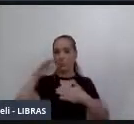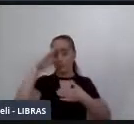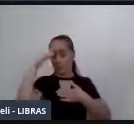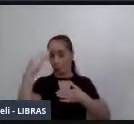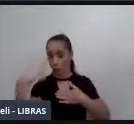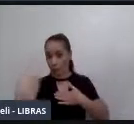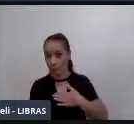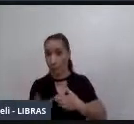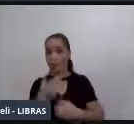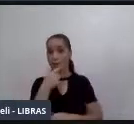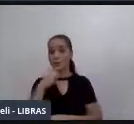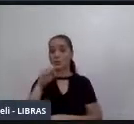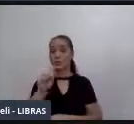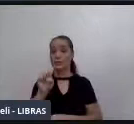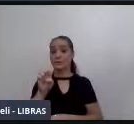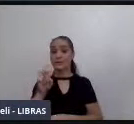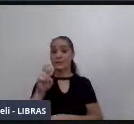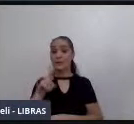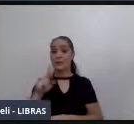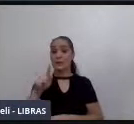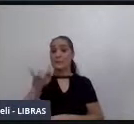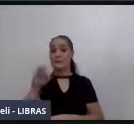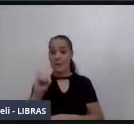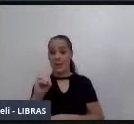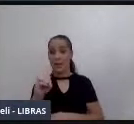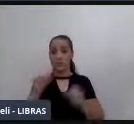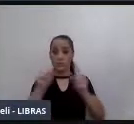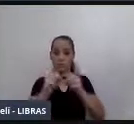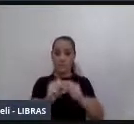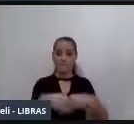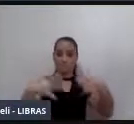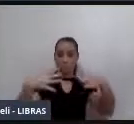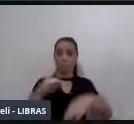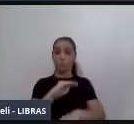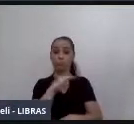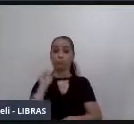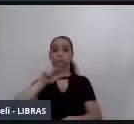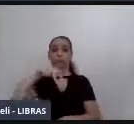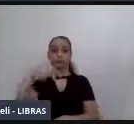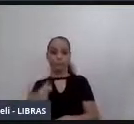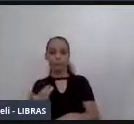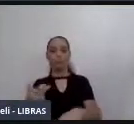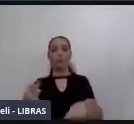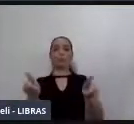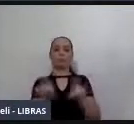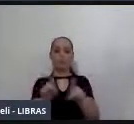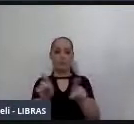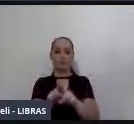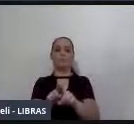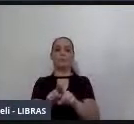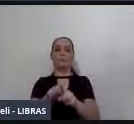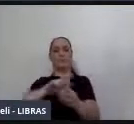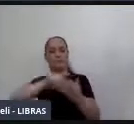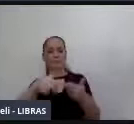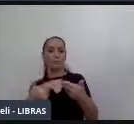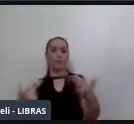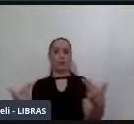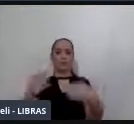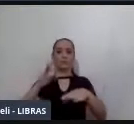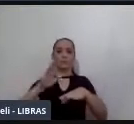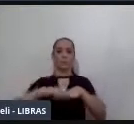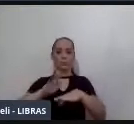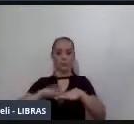foi morto num bombardeio, né? E a gente faz, então, uma série de ações